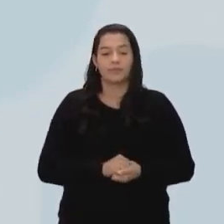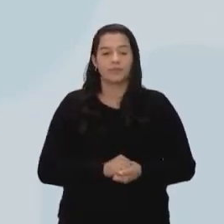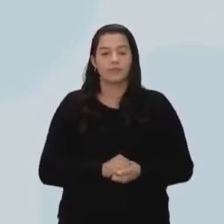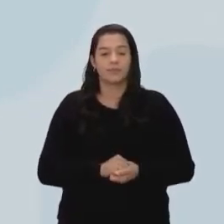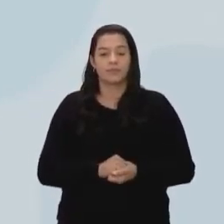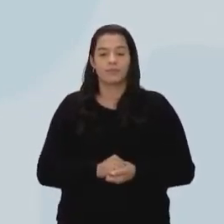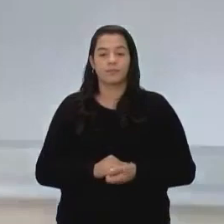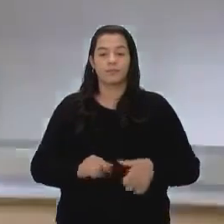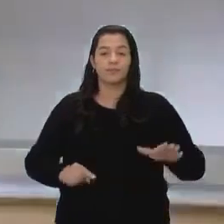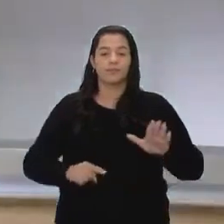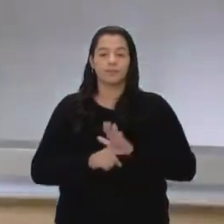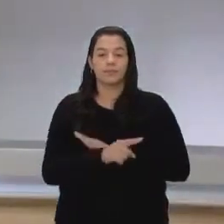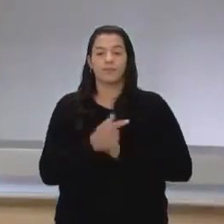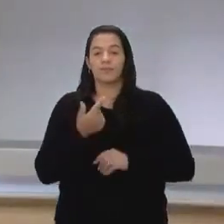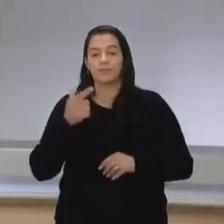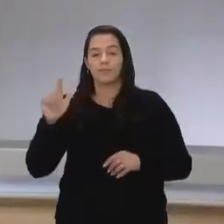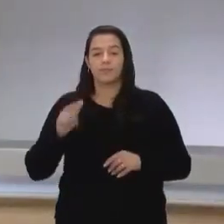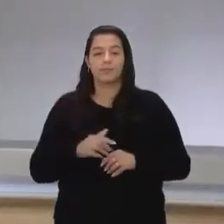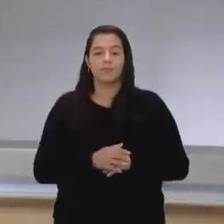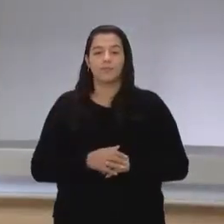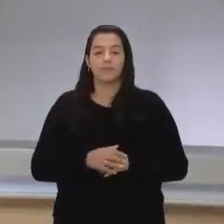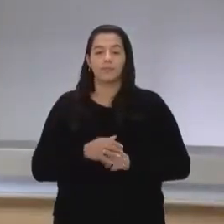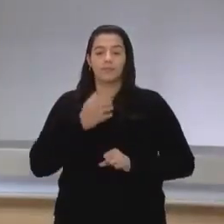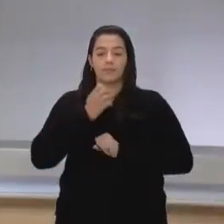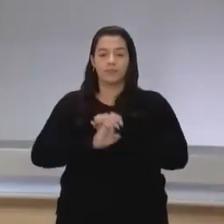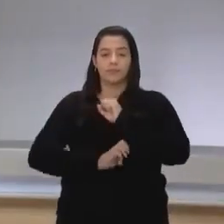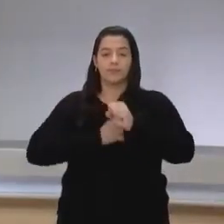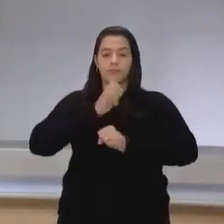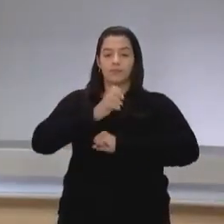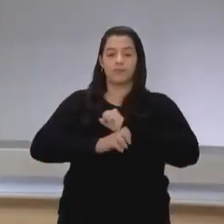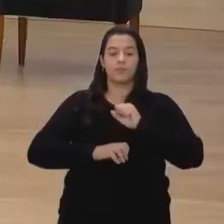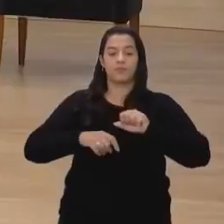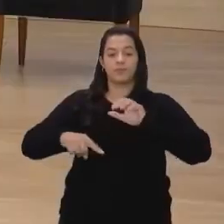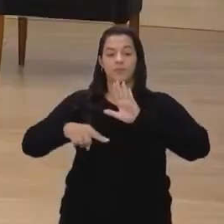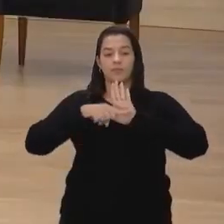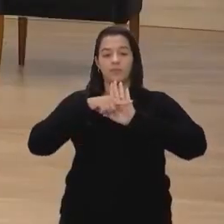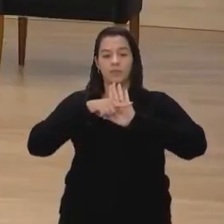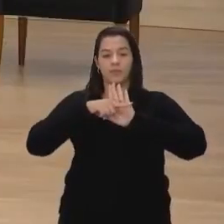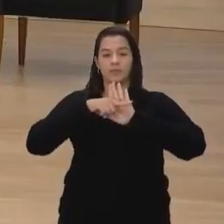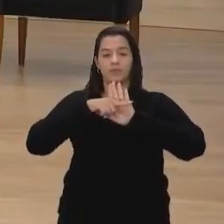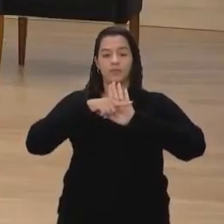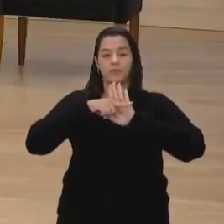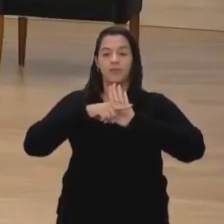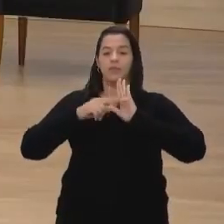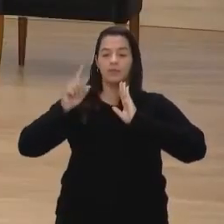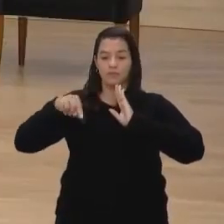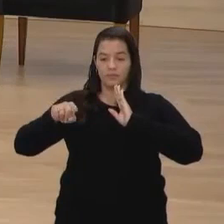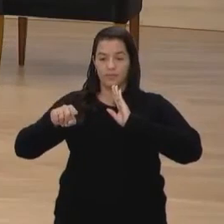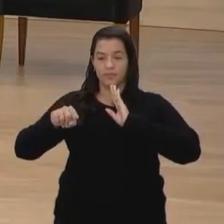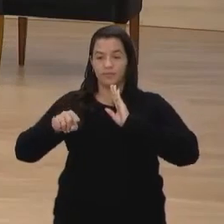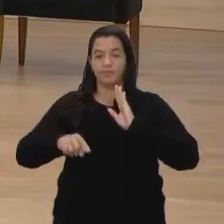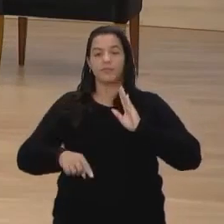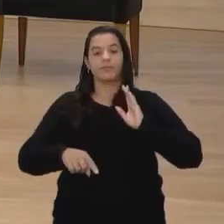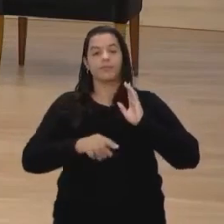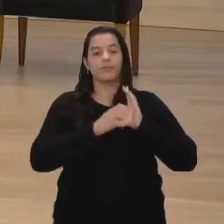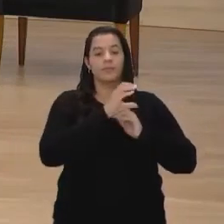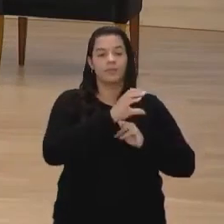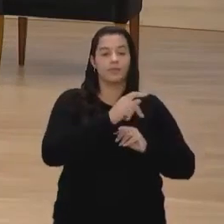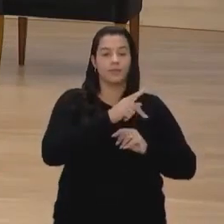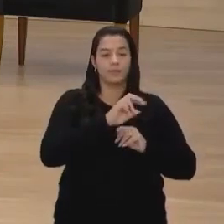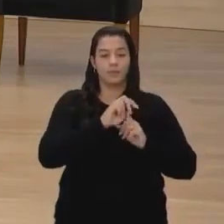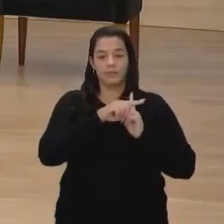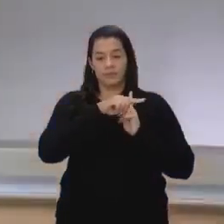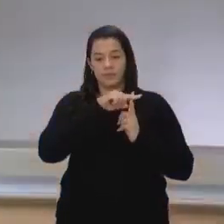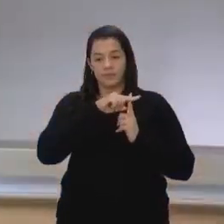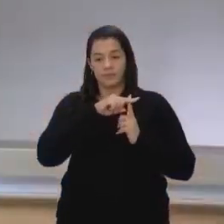com aspecto de aluno. Posso fazer? Pode. Elétron normalmente é negativo. O elétron é uma partícula negativa. O próton positivo. Partícula